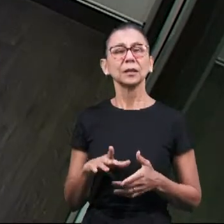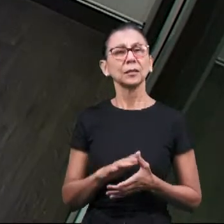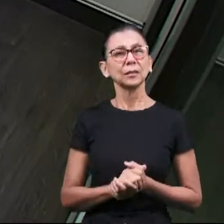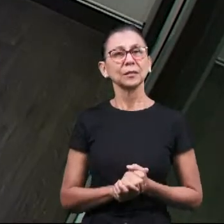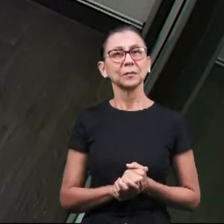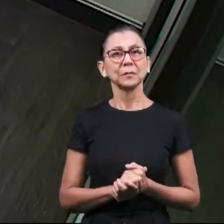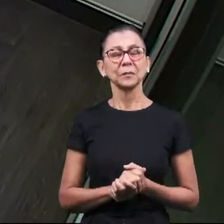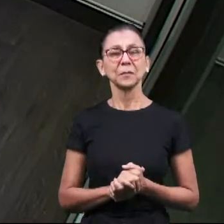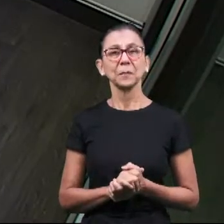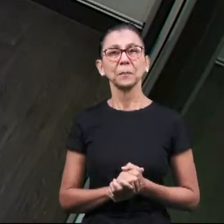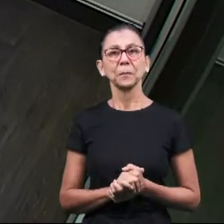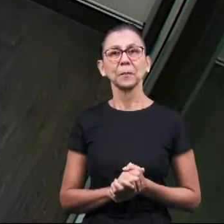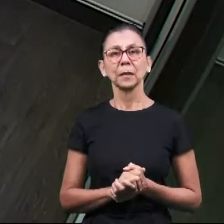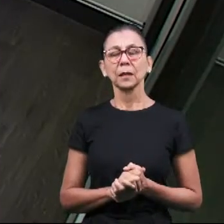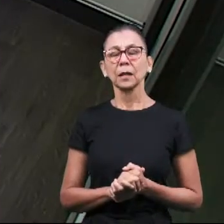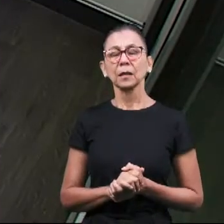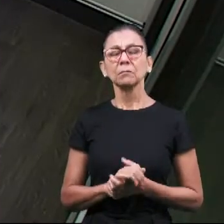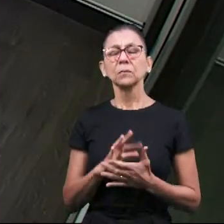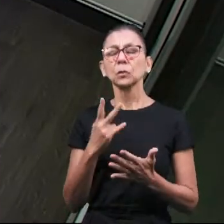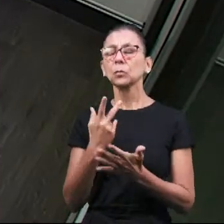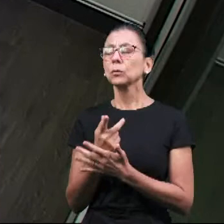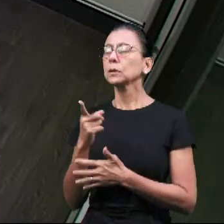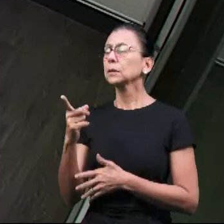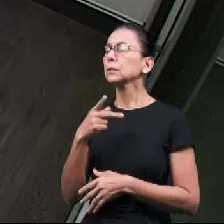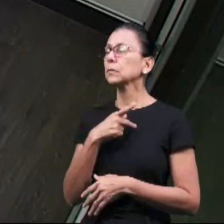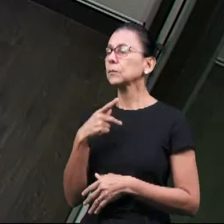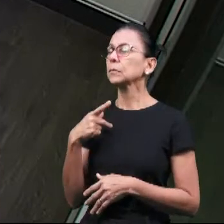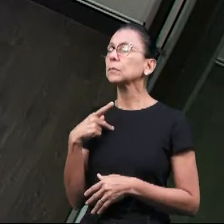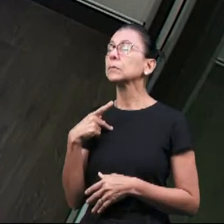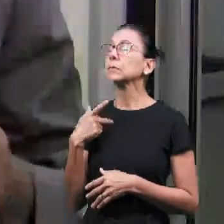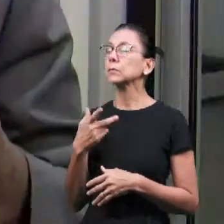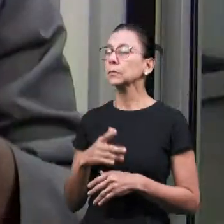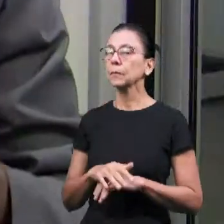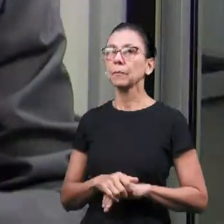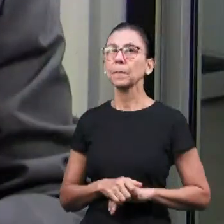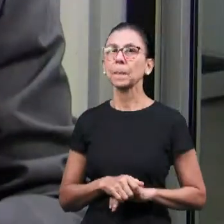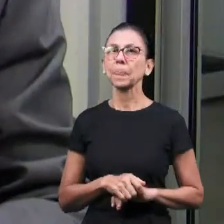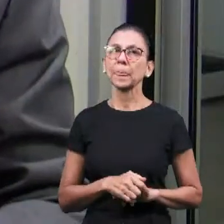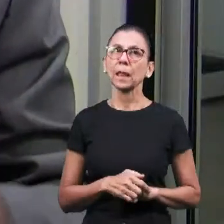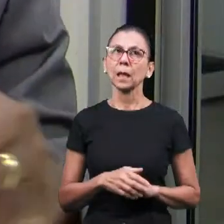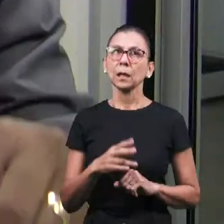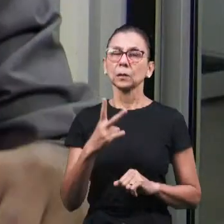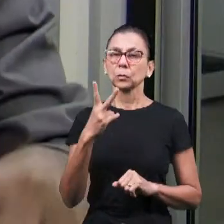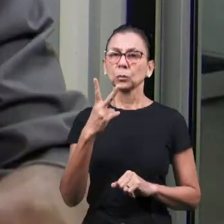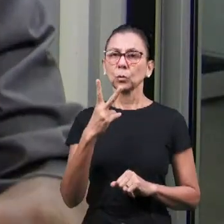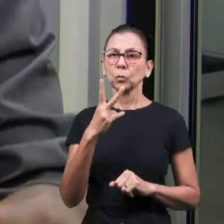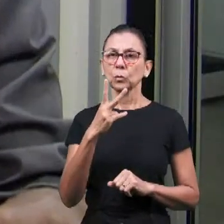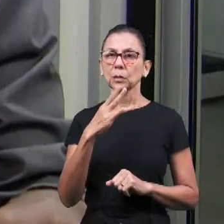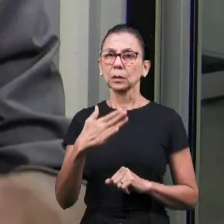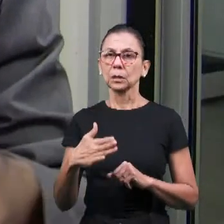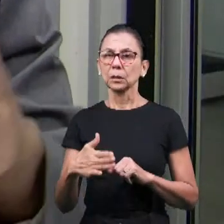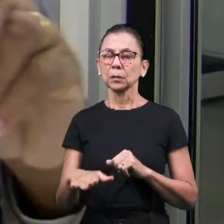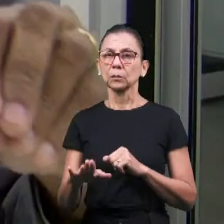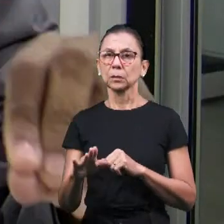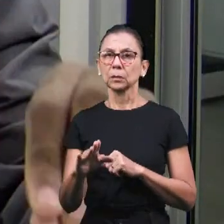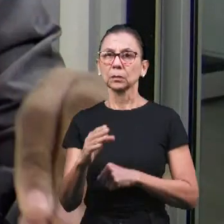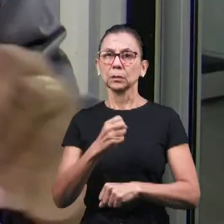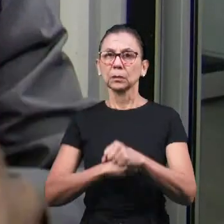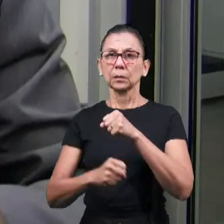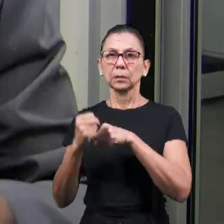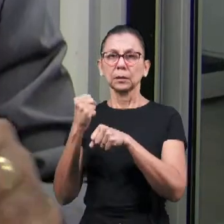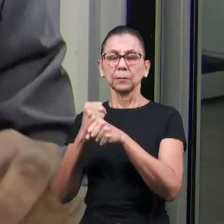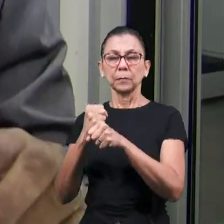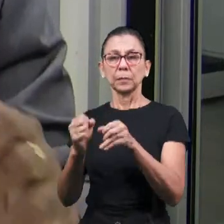19 de julho de 2021. O que que aconteceu, pastor? Na verdade, um pouco antes, né? 2 anos e meio antes, o Senhor revelou, começou a dar